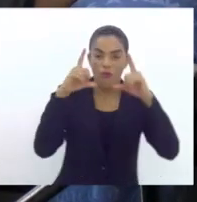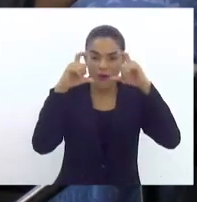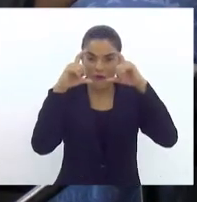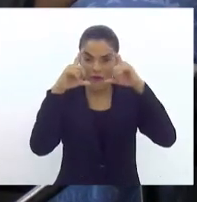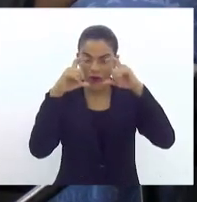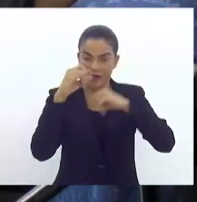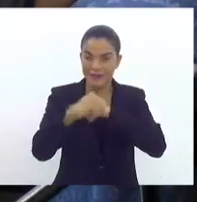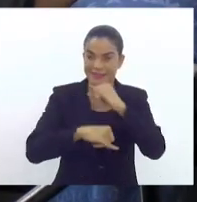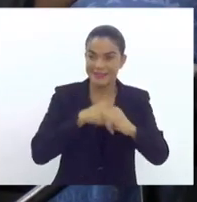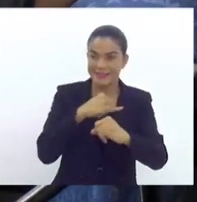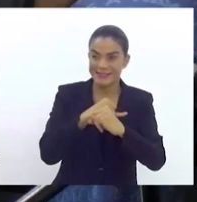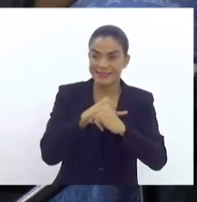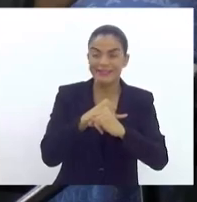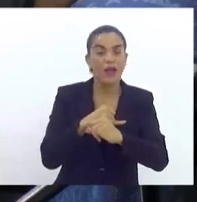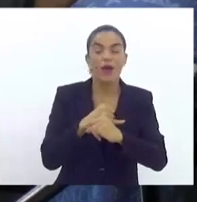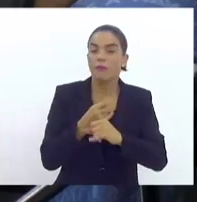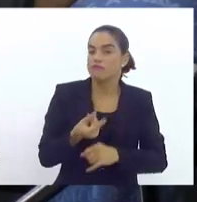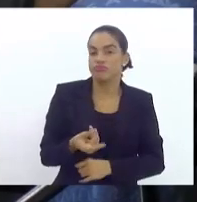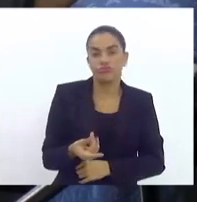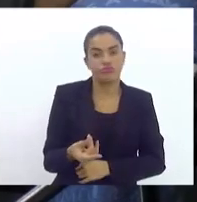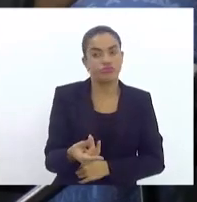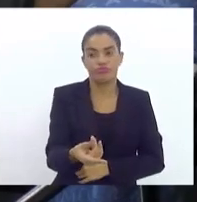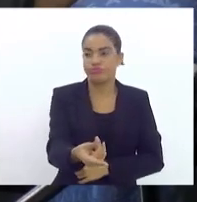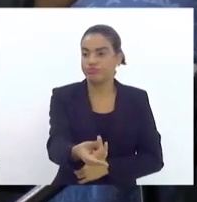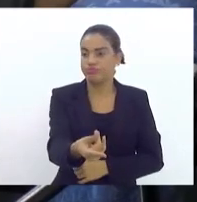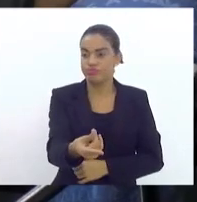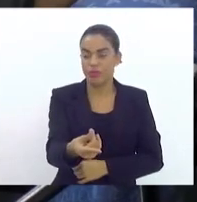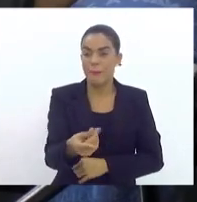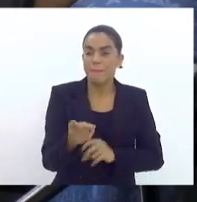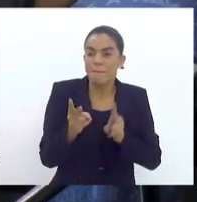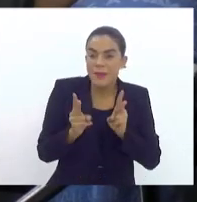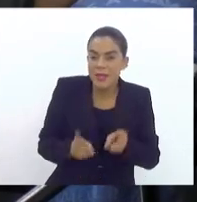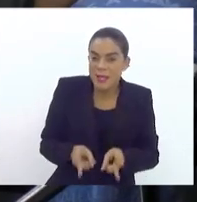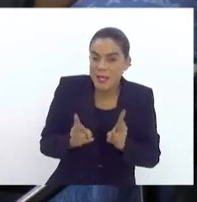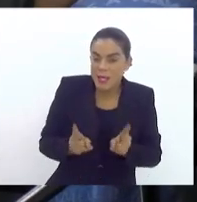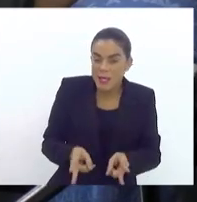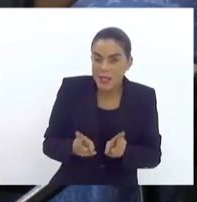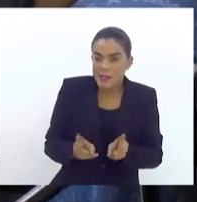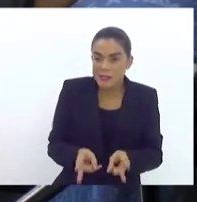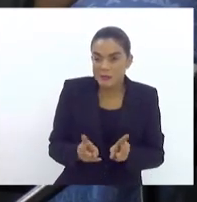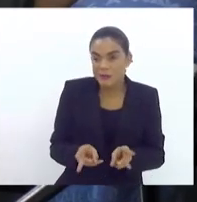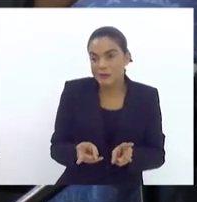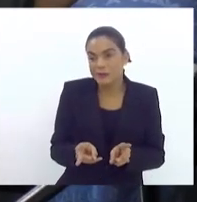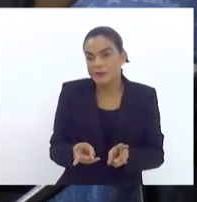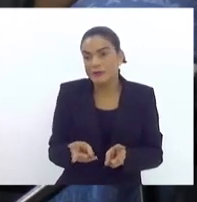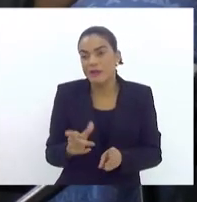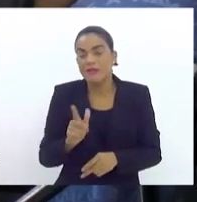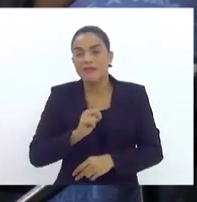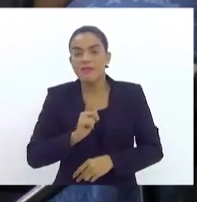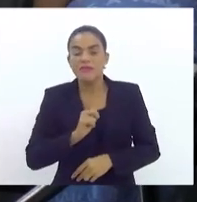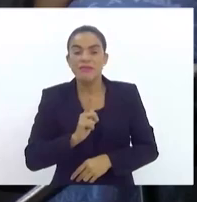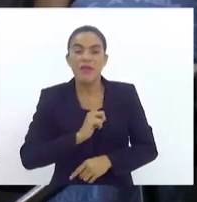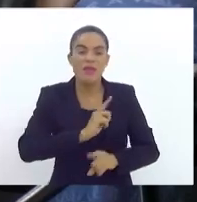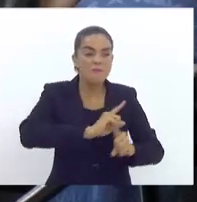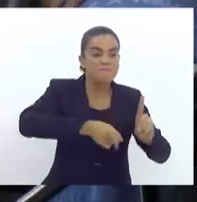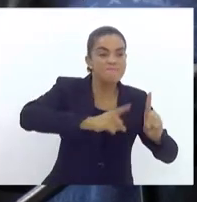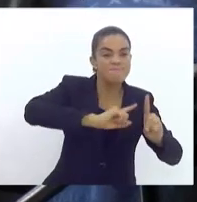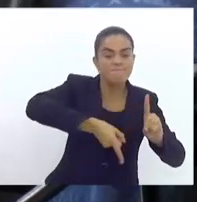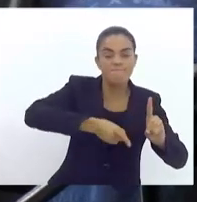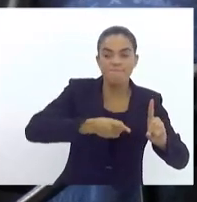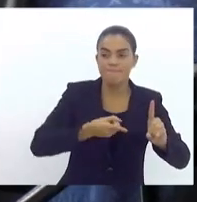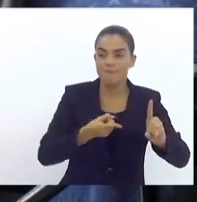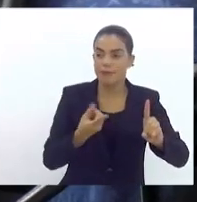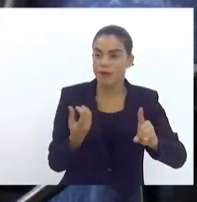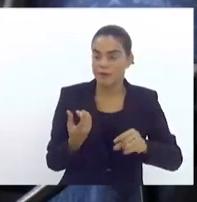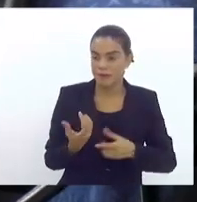disse que ele tá ali para sempre por mais que a gente tenha objeções por mais que se tenha até